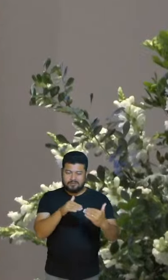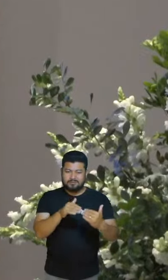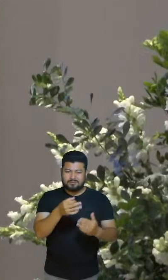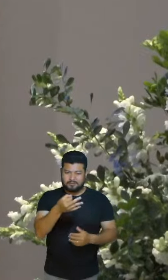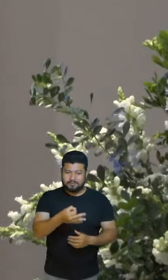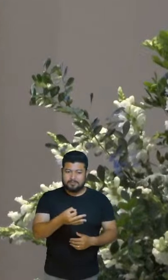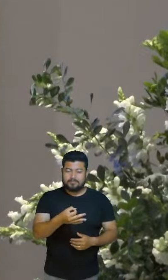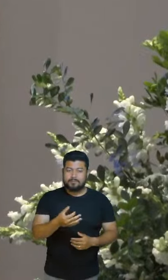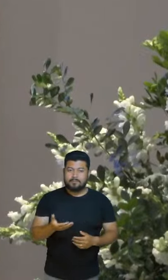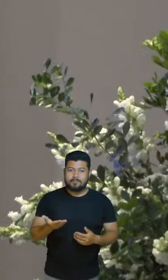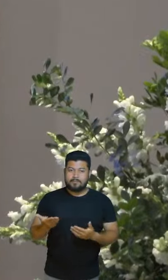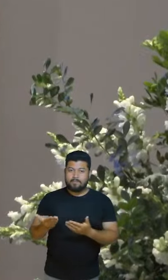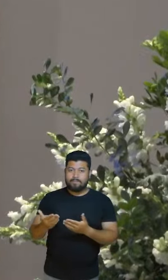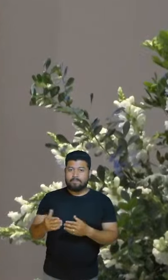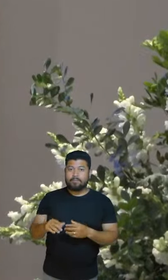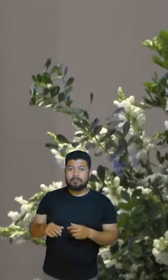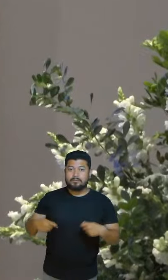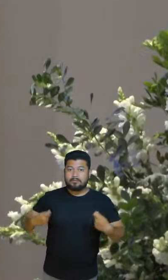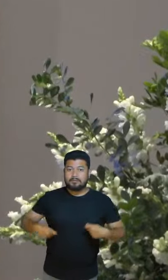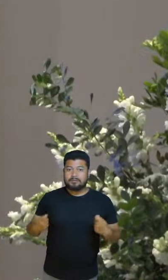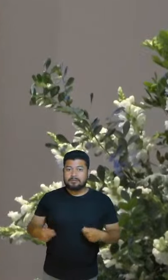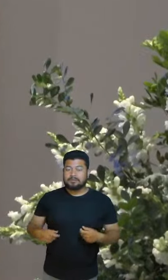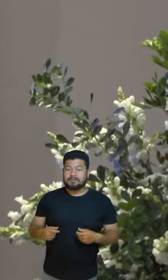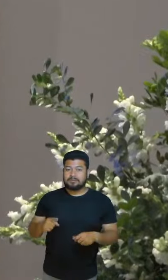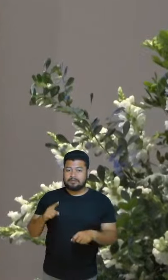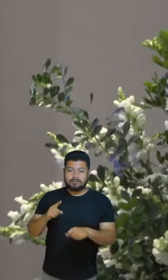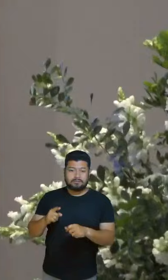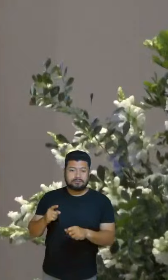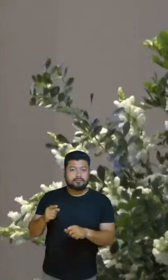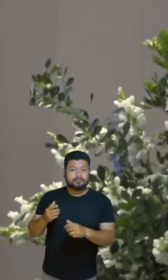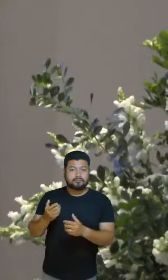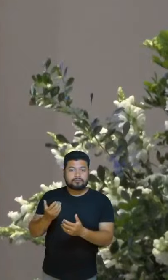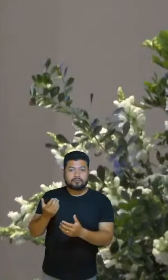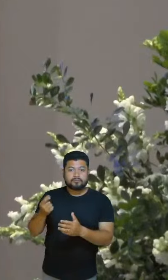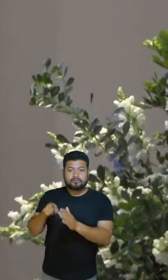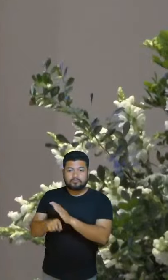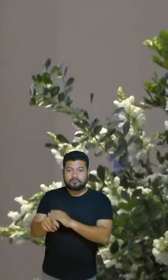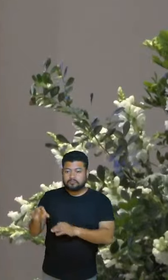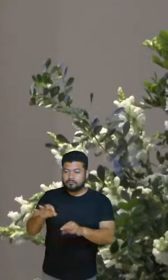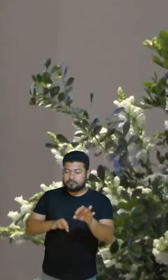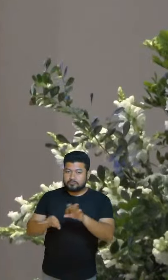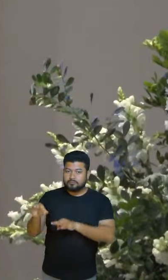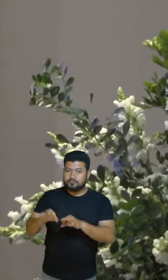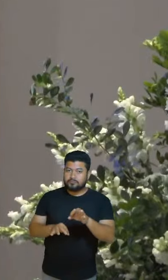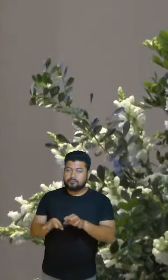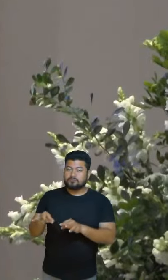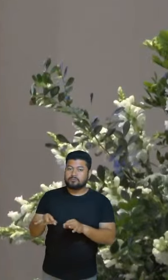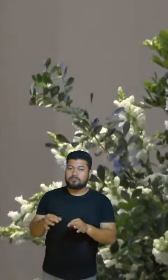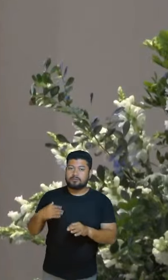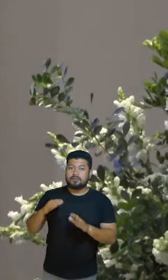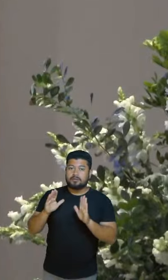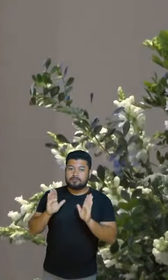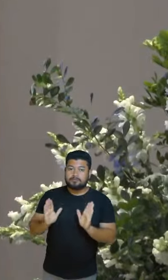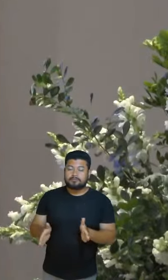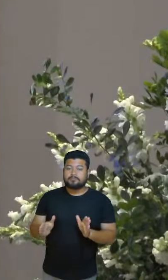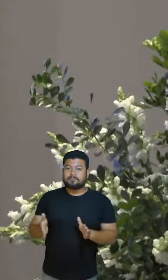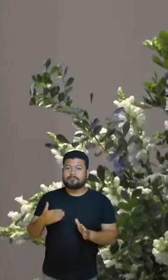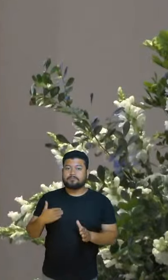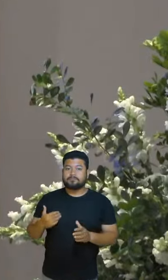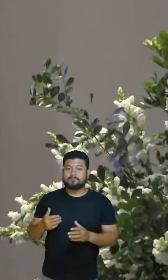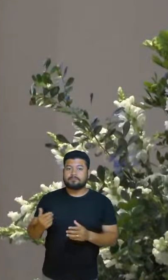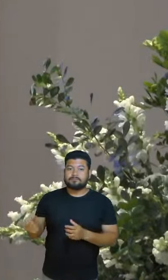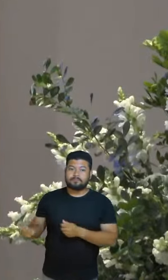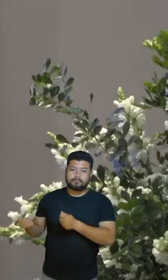advogado então gastar um pouco mais de tempo em preparar a sua causa já trazendo os fatos que ele quer